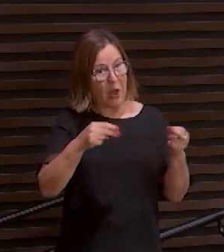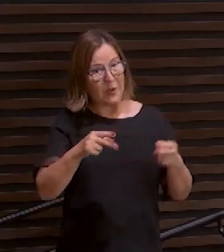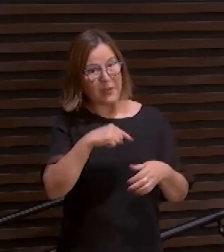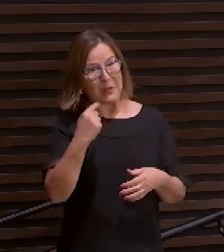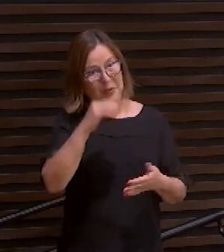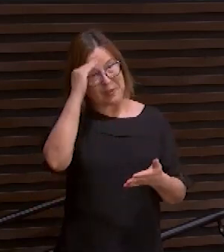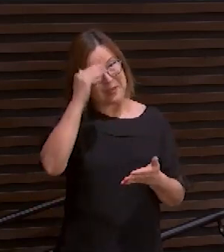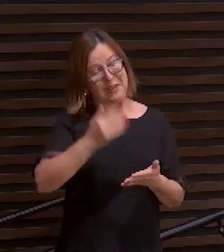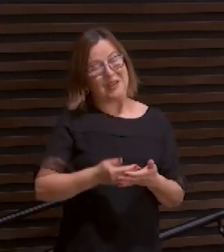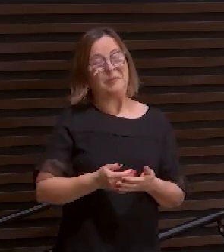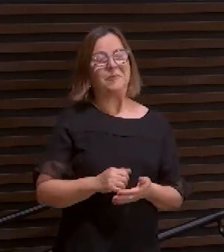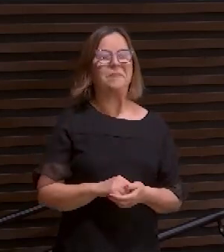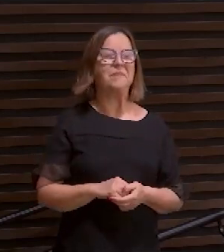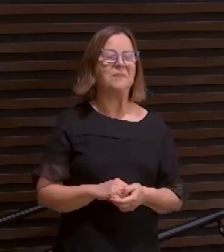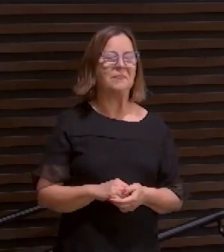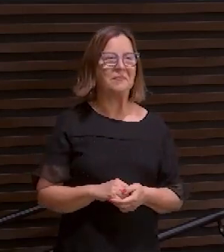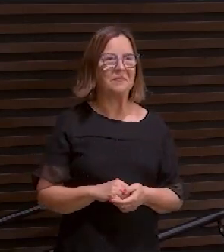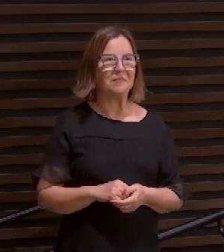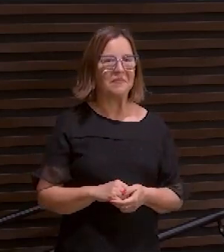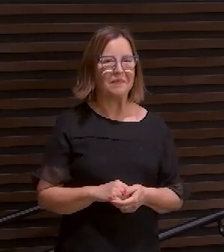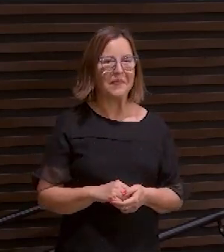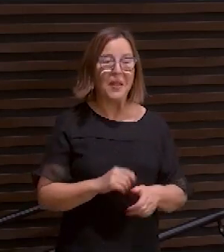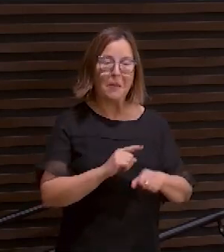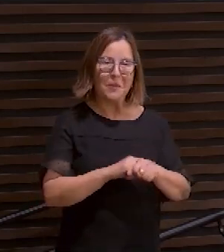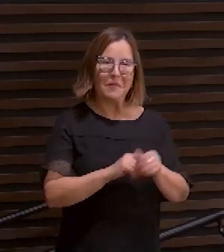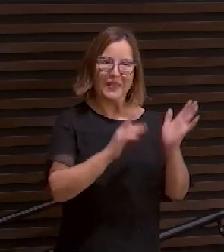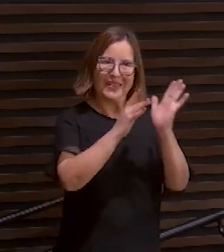estava ali no